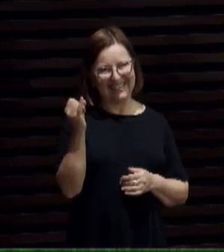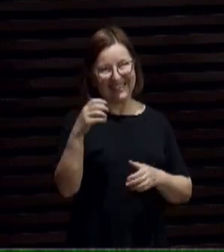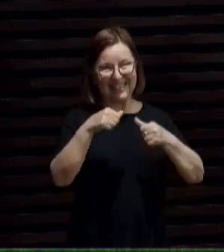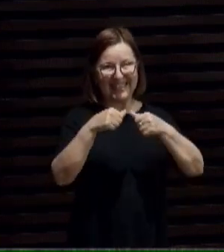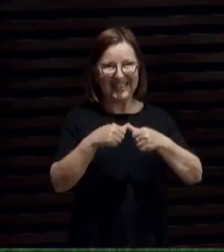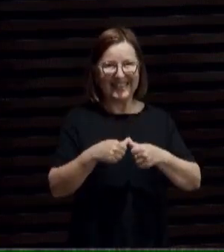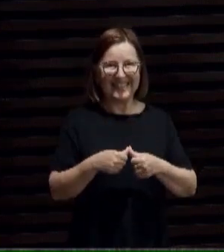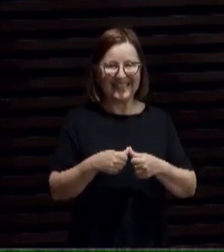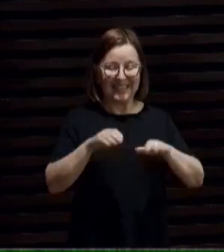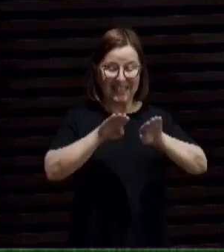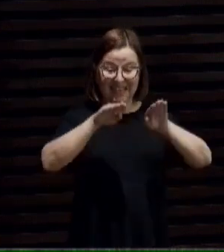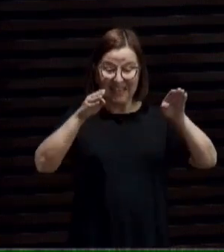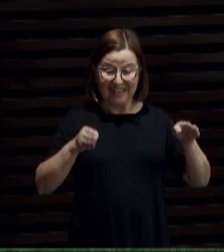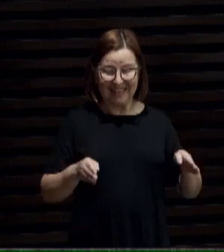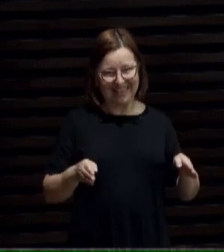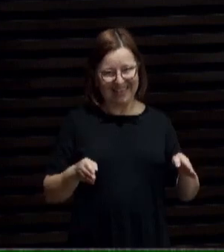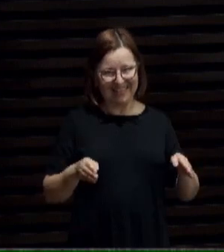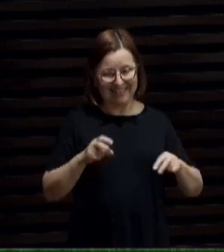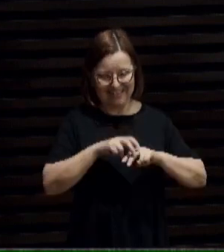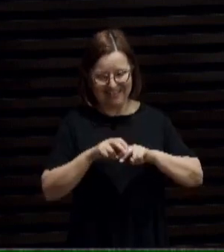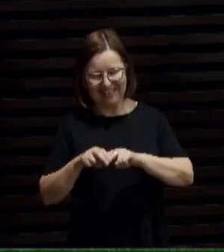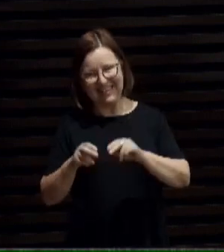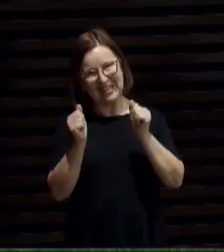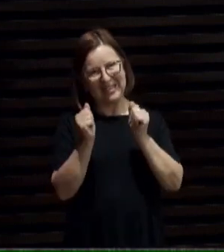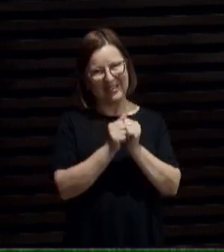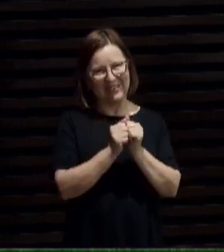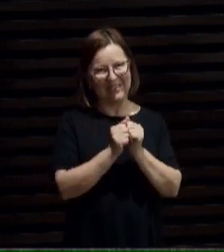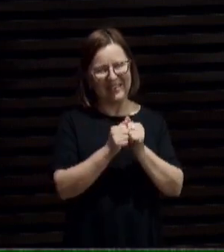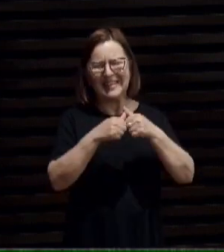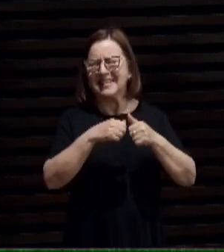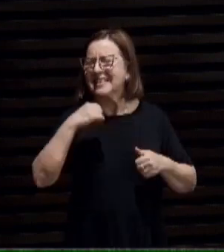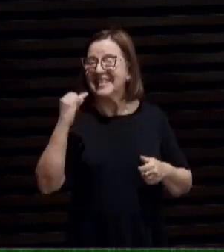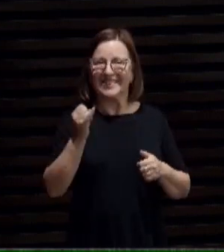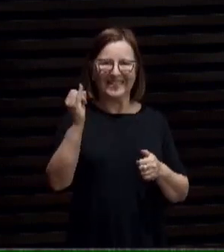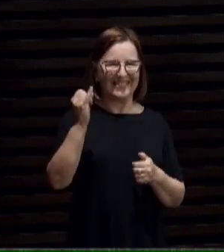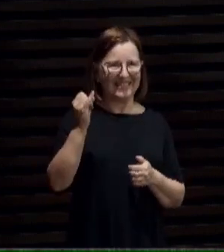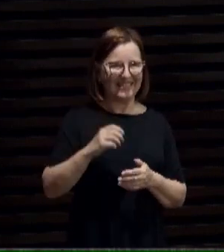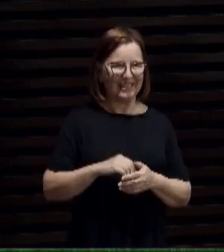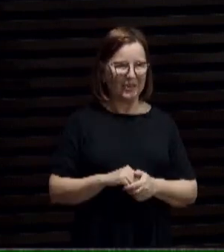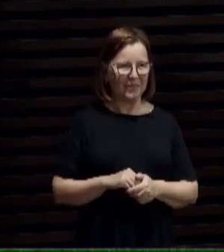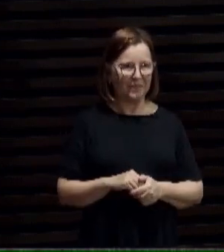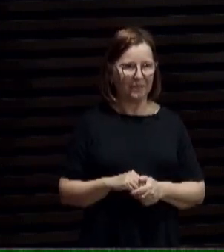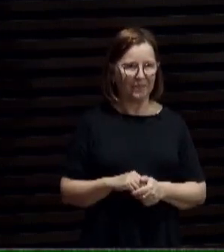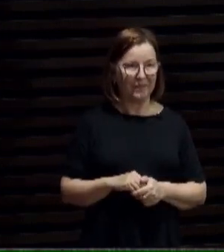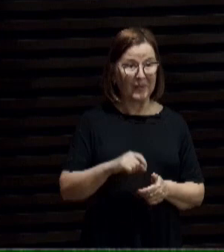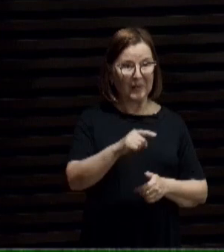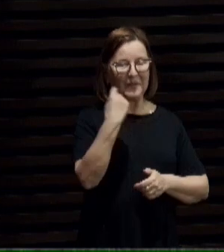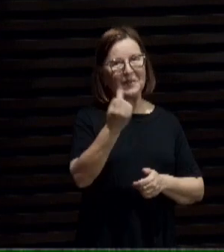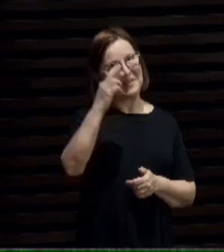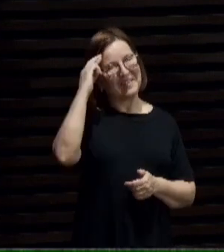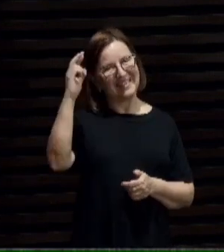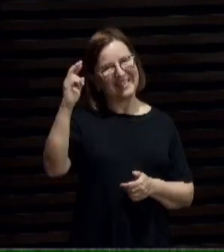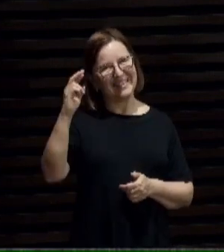Estar à mesa junto. Isso aqui é muito importante. O nosso Senhor gostava de